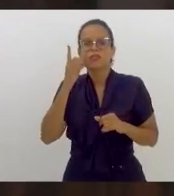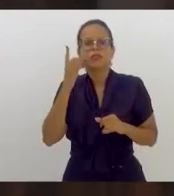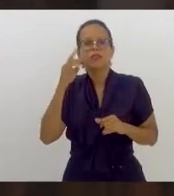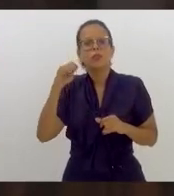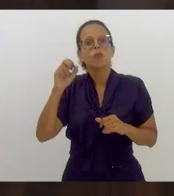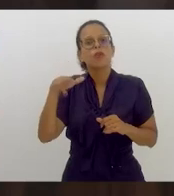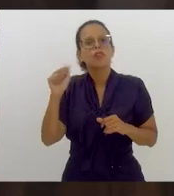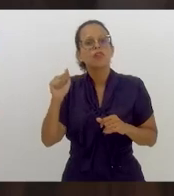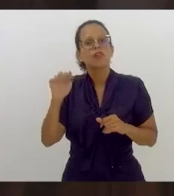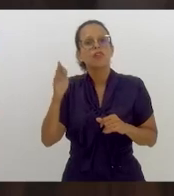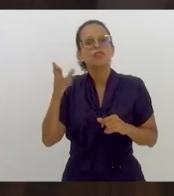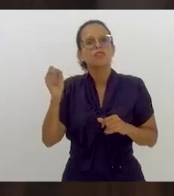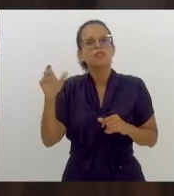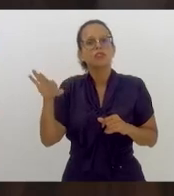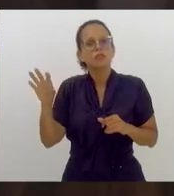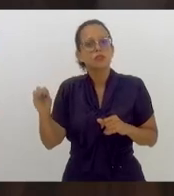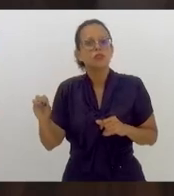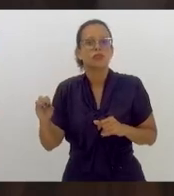Francisco,